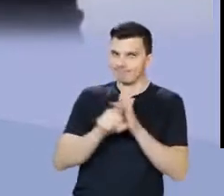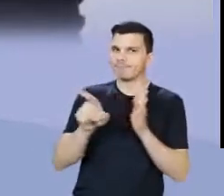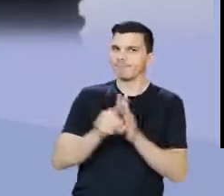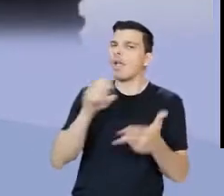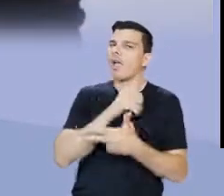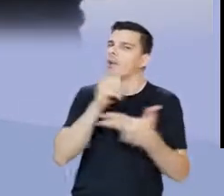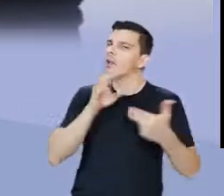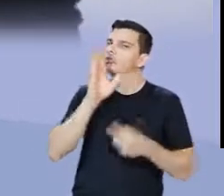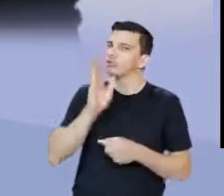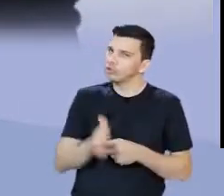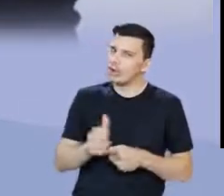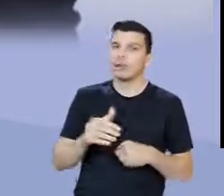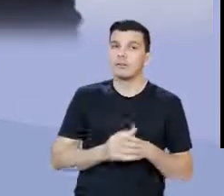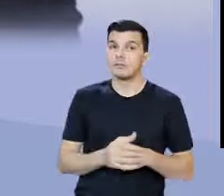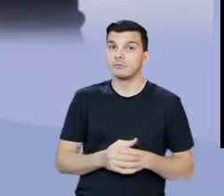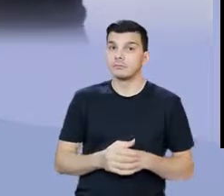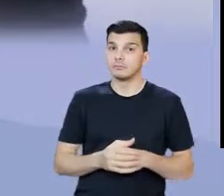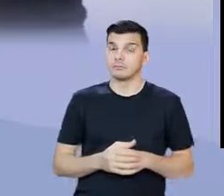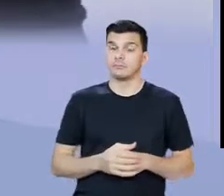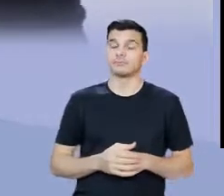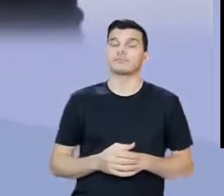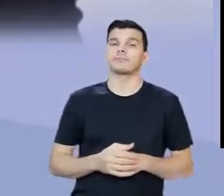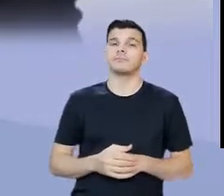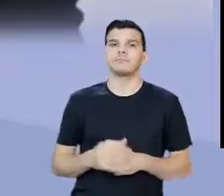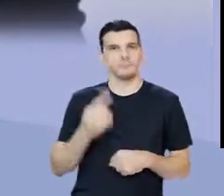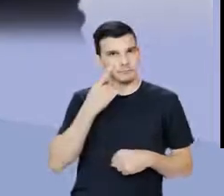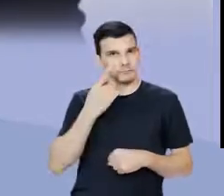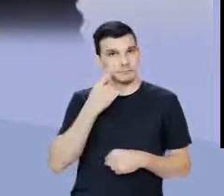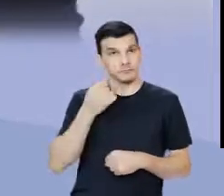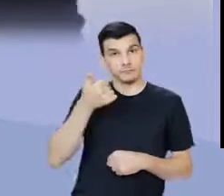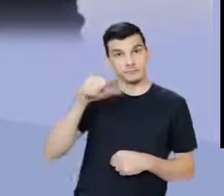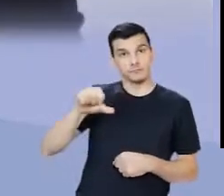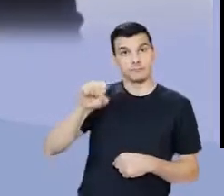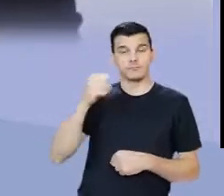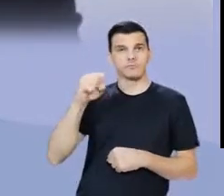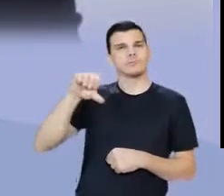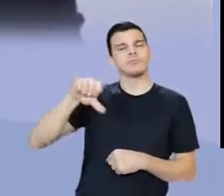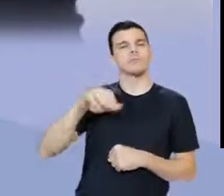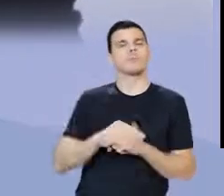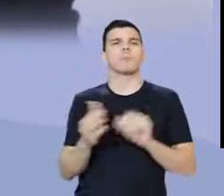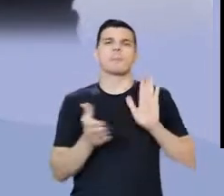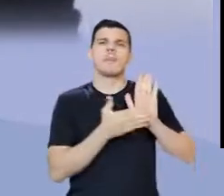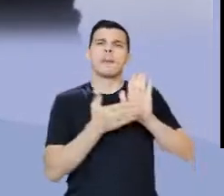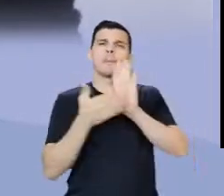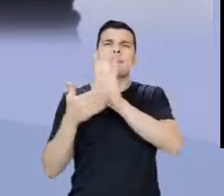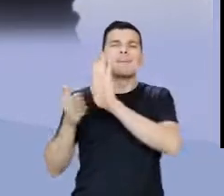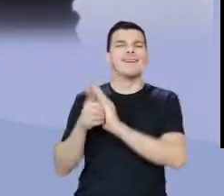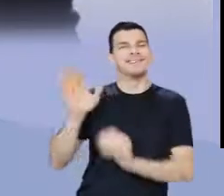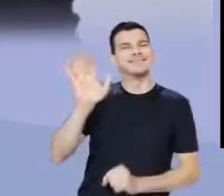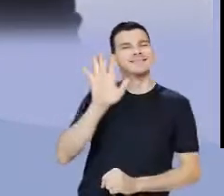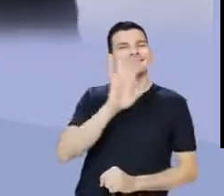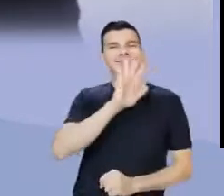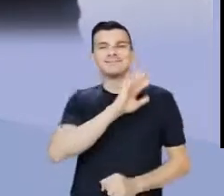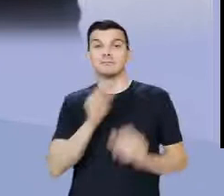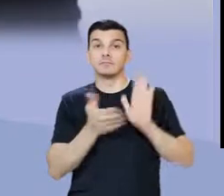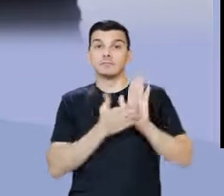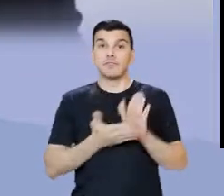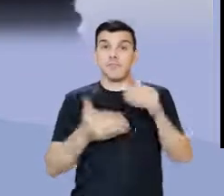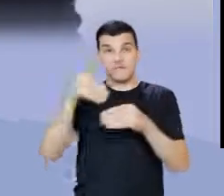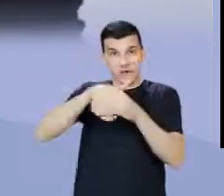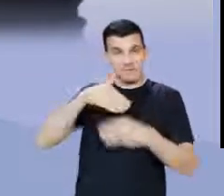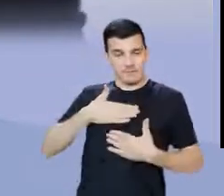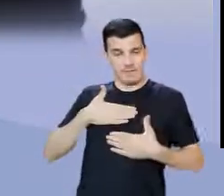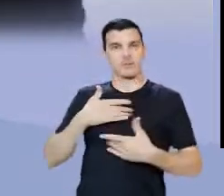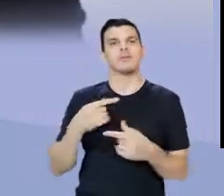que o Enem já cobrou 2 vezes. Então, por que não cobrar de novo, né? Você tem 89, então, esses candidatos todos disputando,